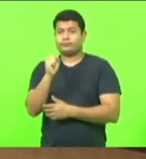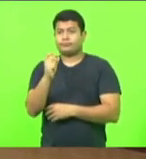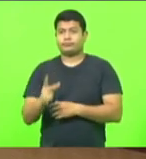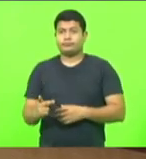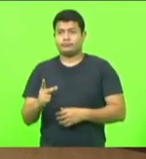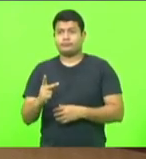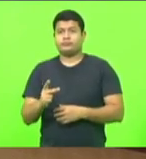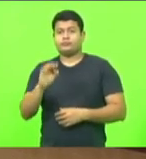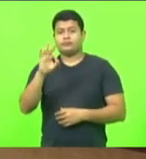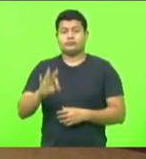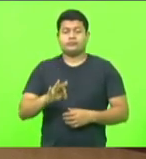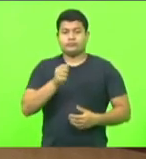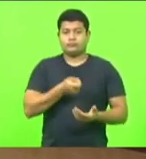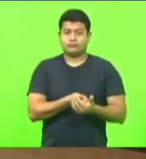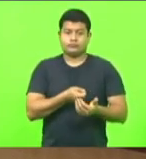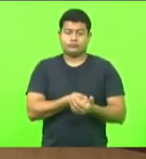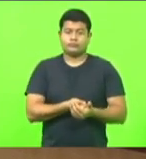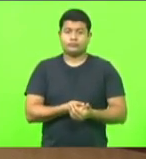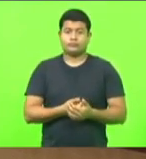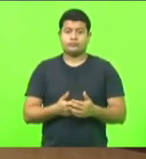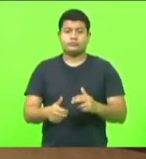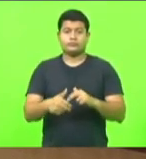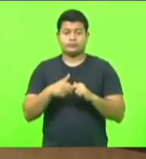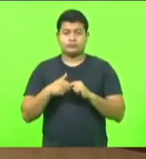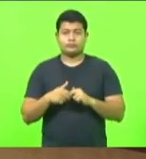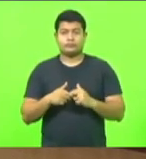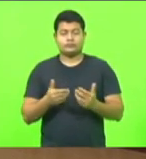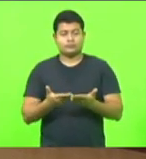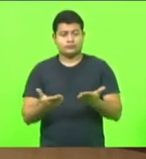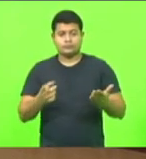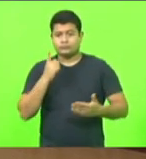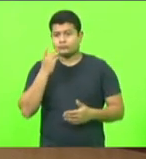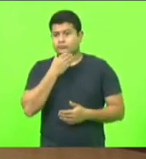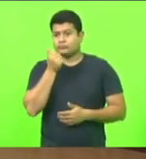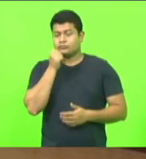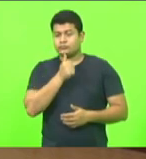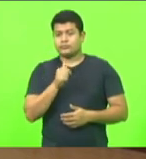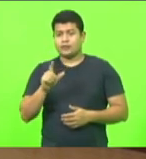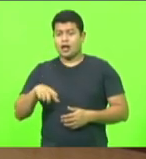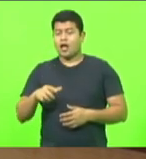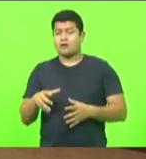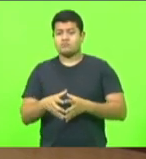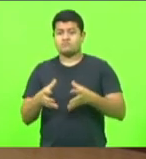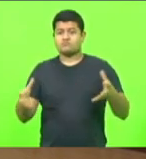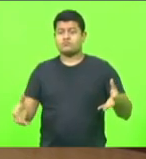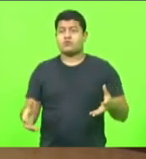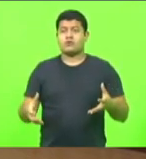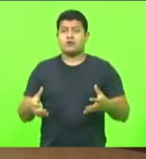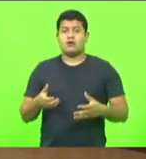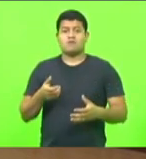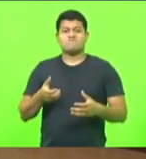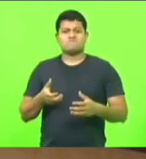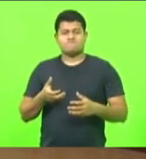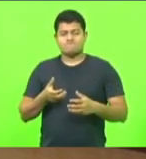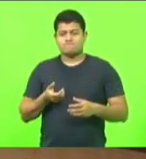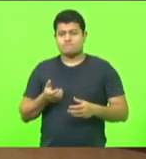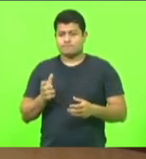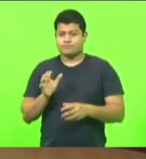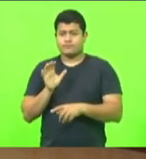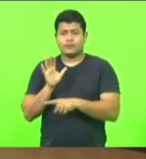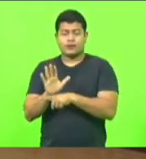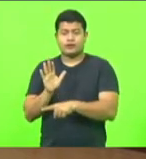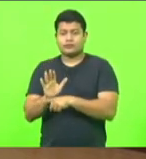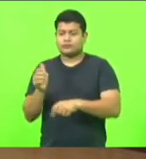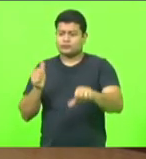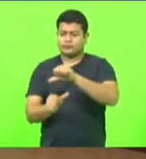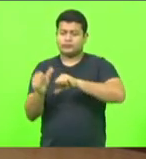percentual obrigatório. Portanto, senhores e senhoras deputados, é cada vez maior a pressão por mudanças na tabela salarial dos professores